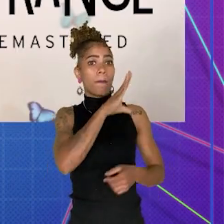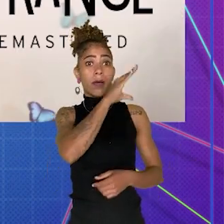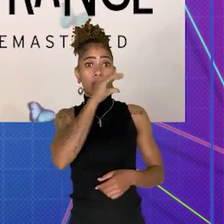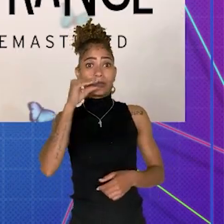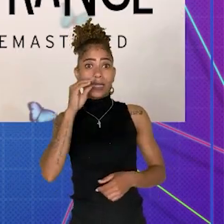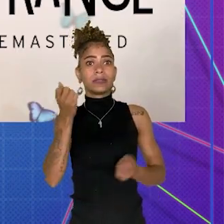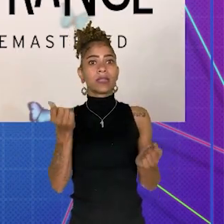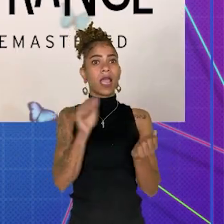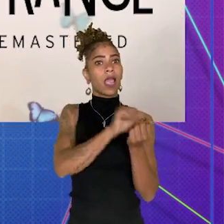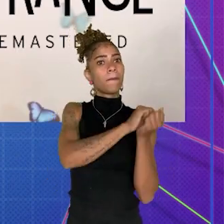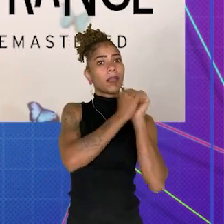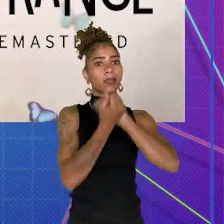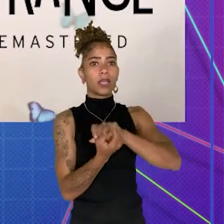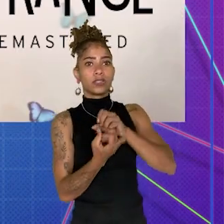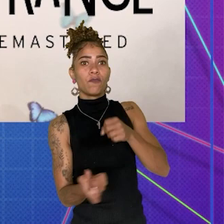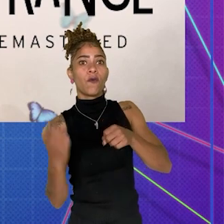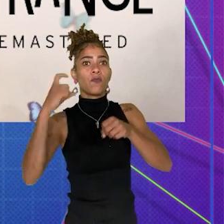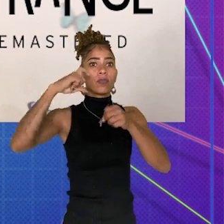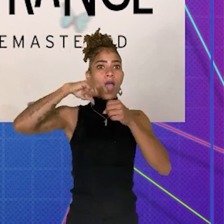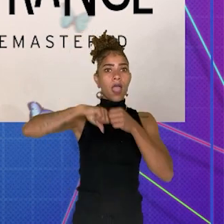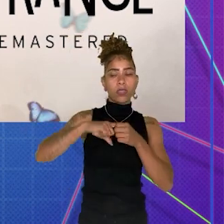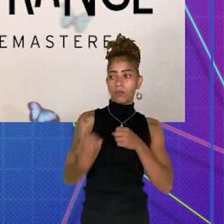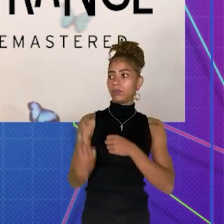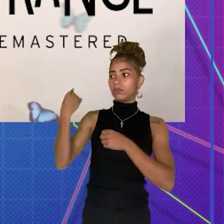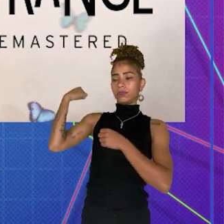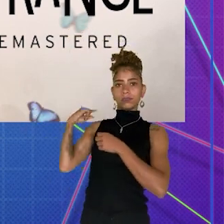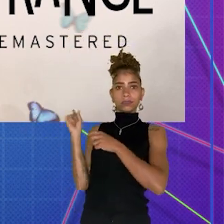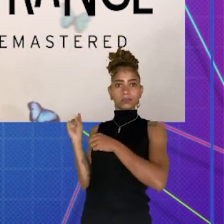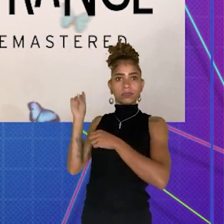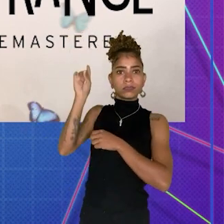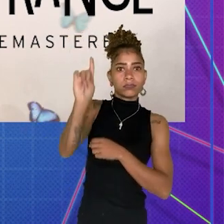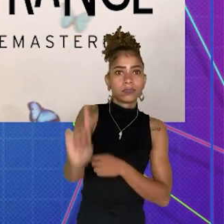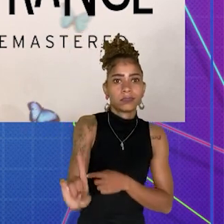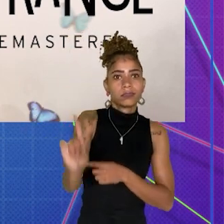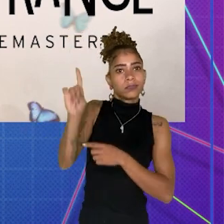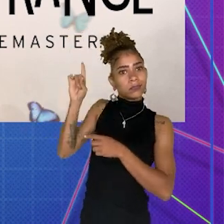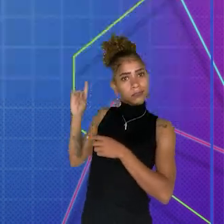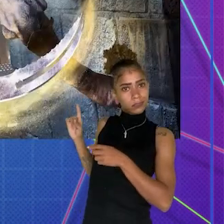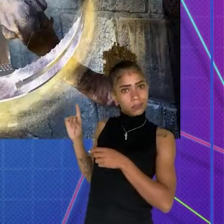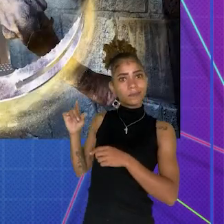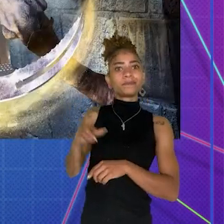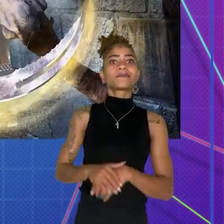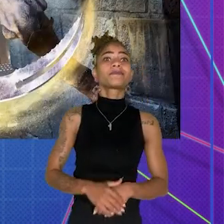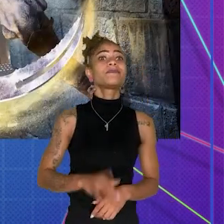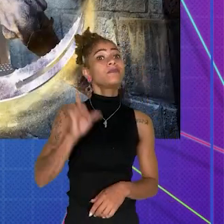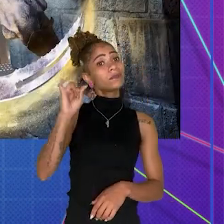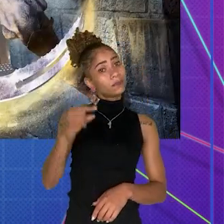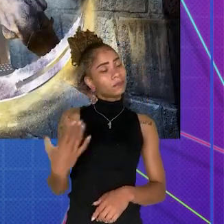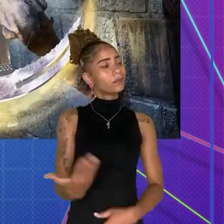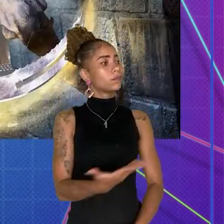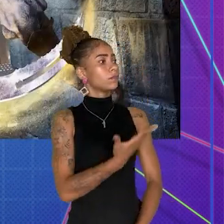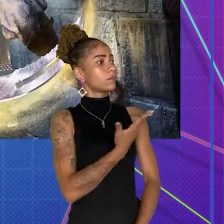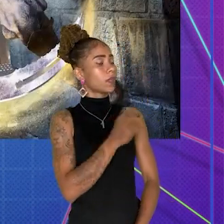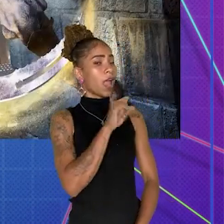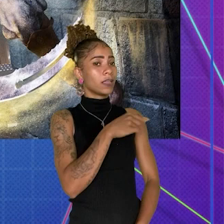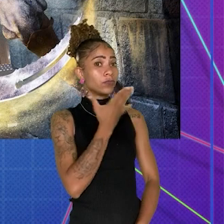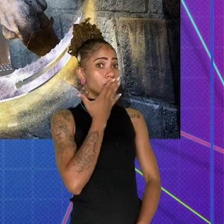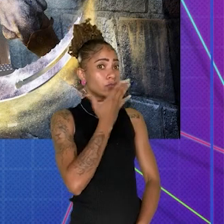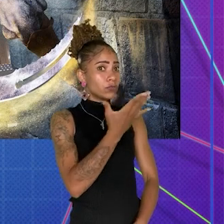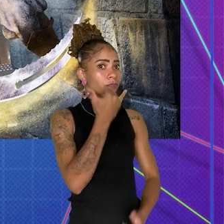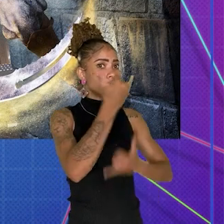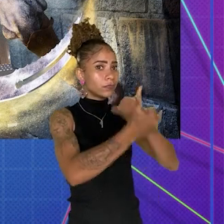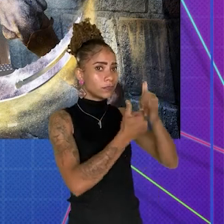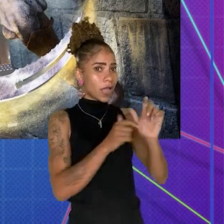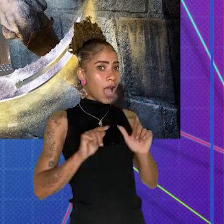controlar uma adolescente que possui a habilidade de voltar no tempo e mudar o rumo da história. Prince of Persia, The Sands of Time.